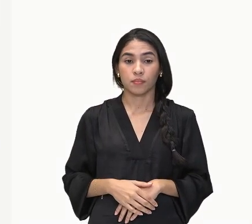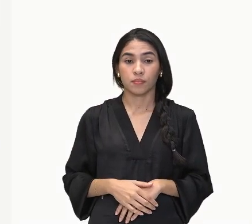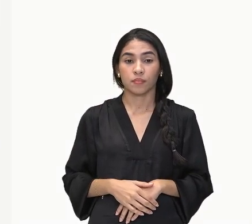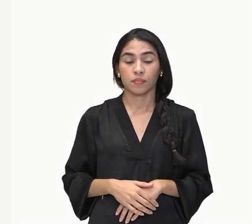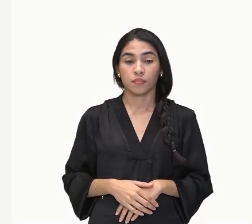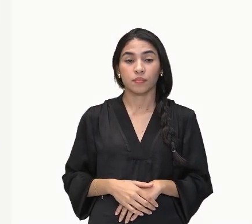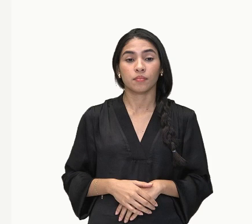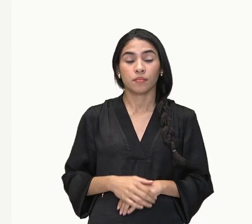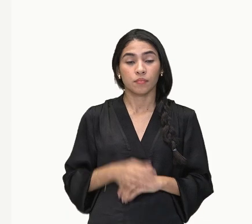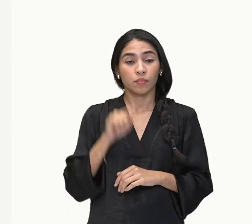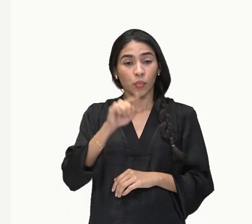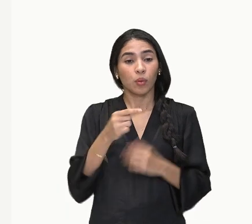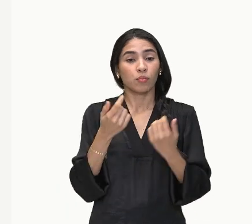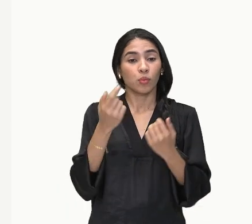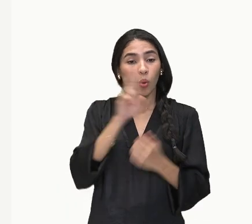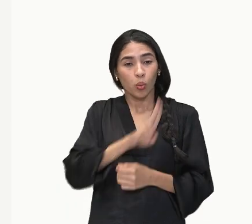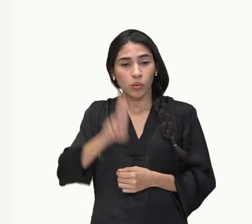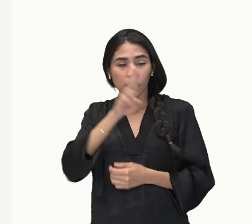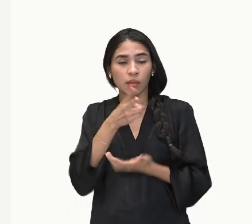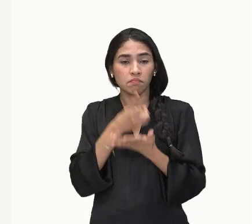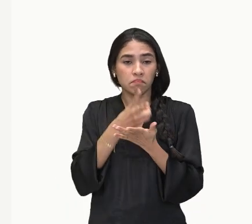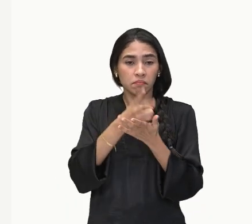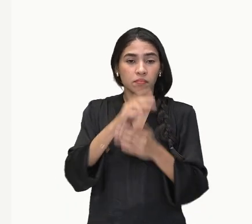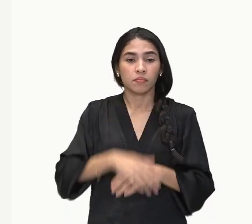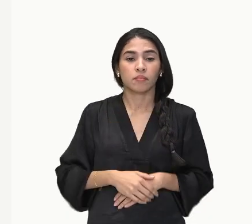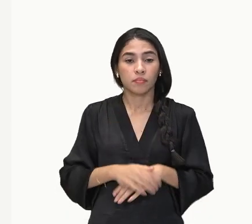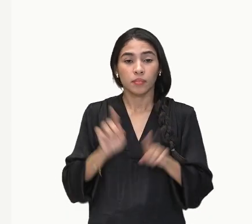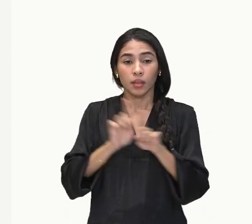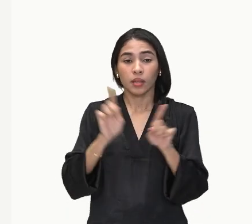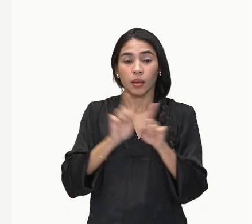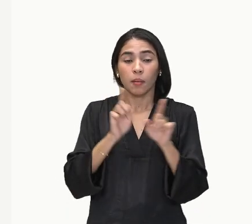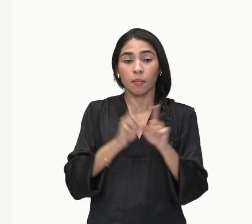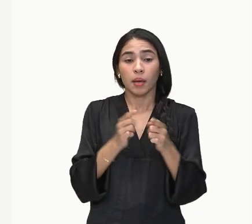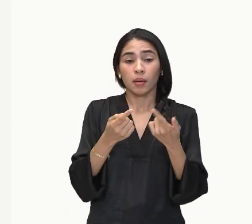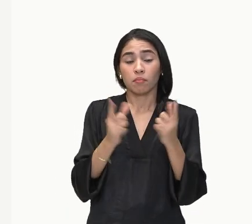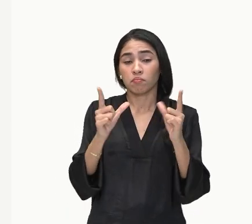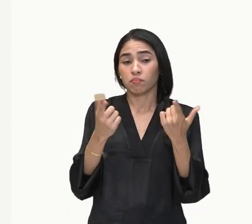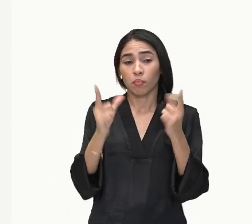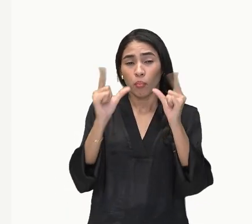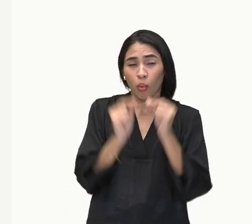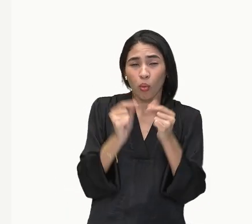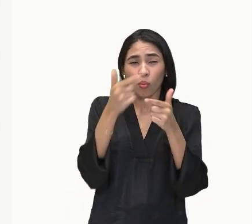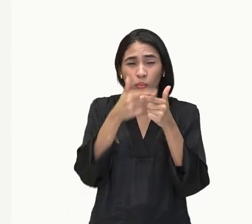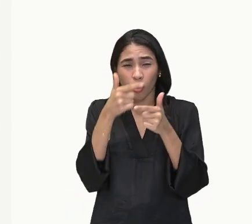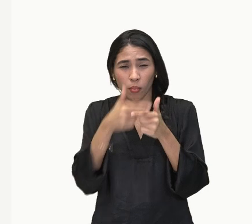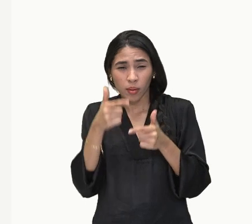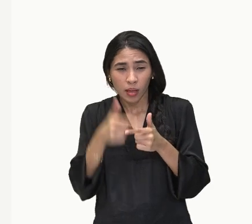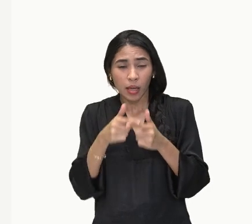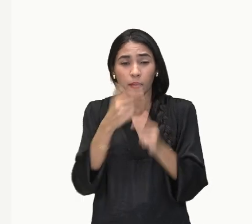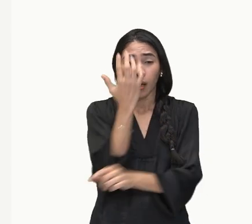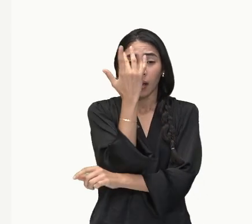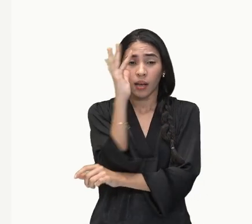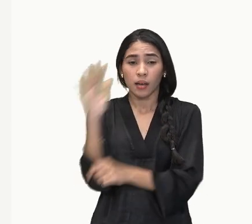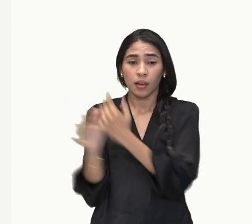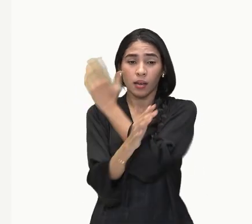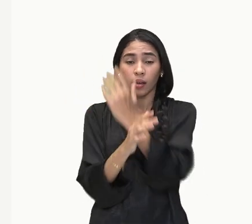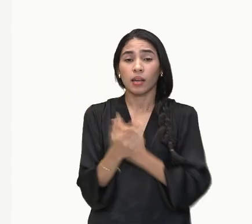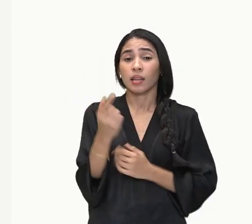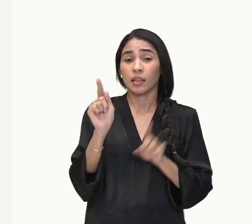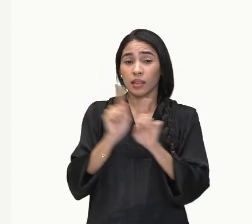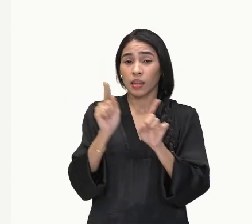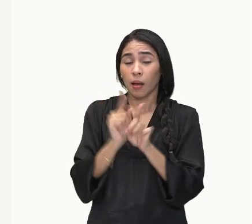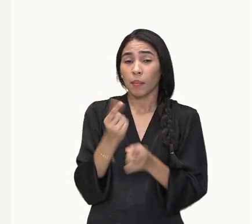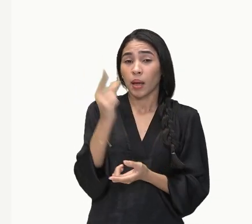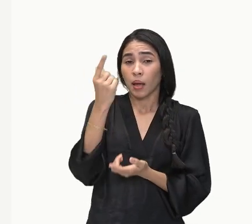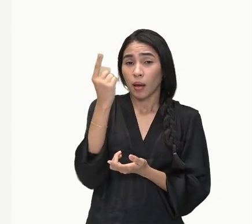ela é renovável e inesgotável, tem um baixo impacto ambiental, baixo custo de manutenção e ela é acessível